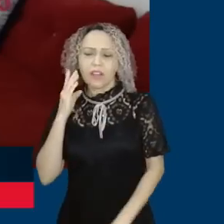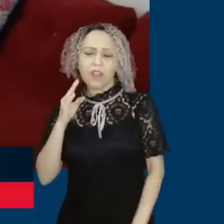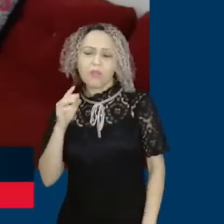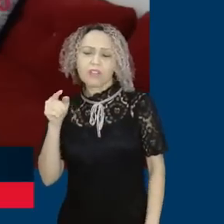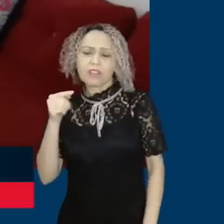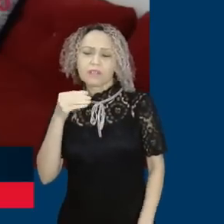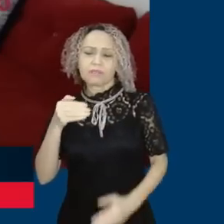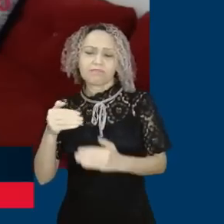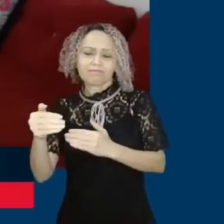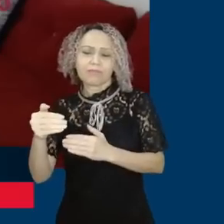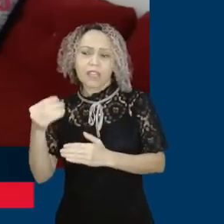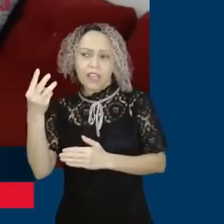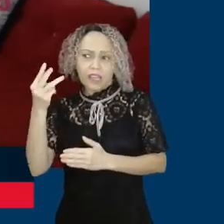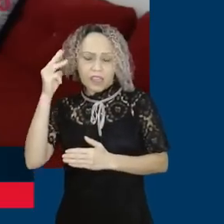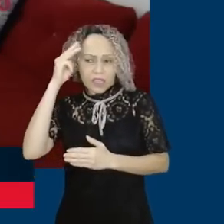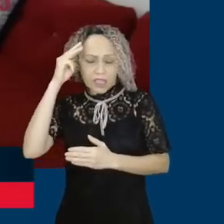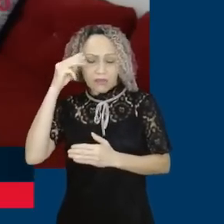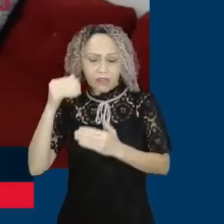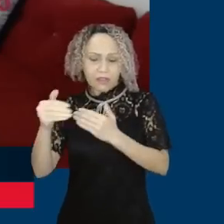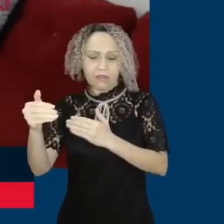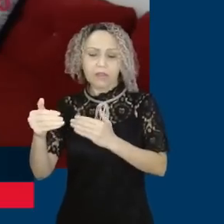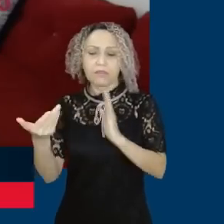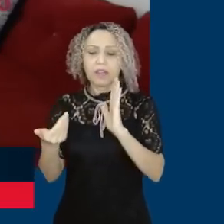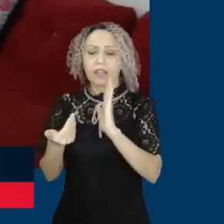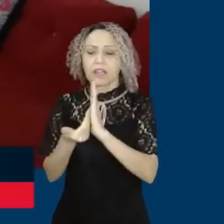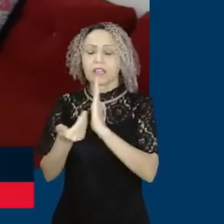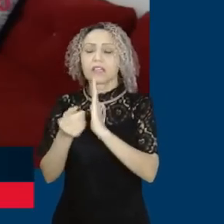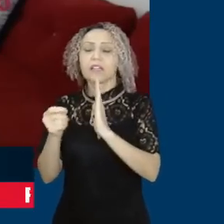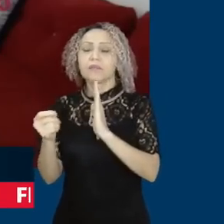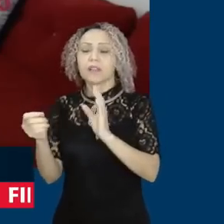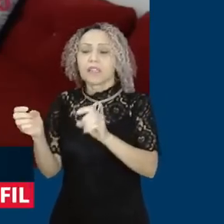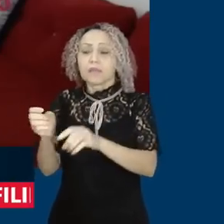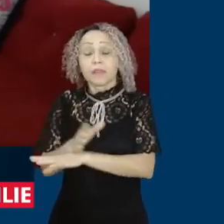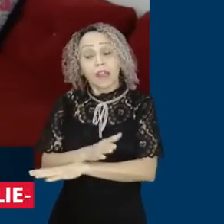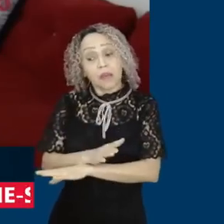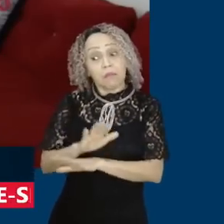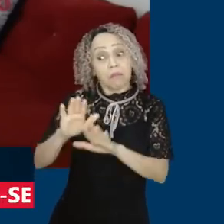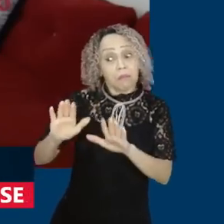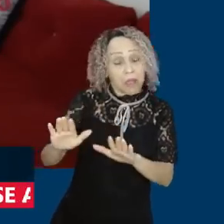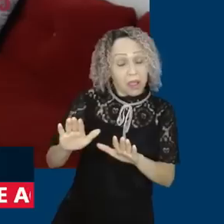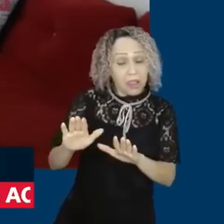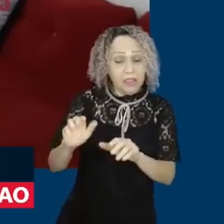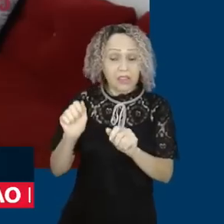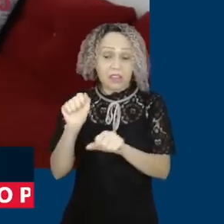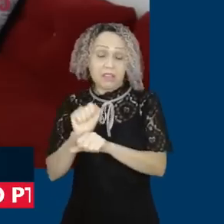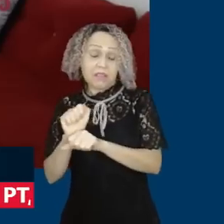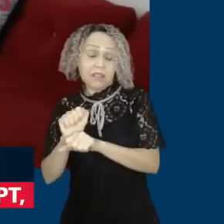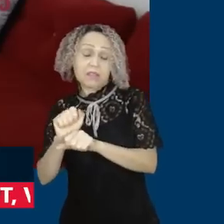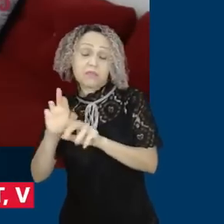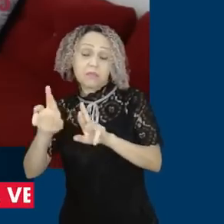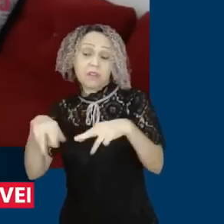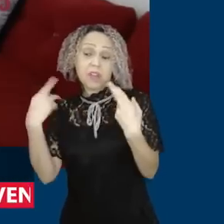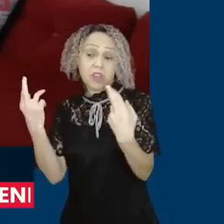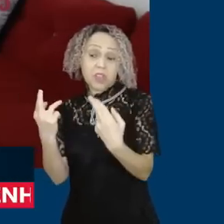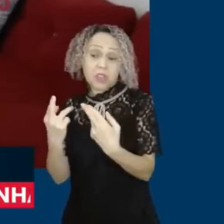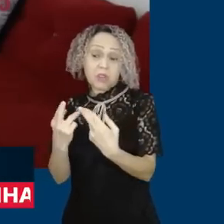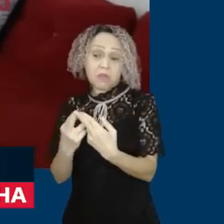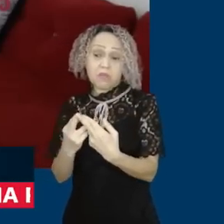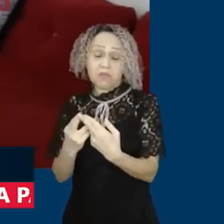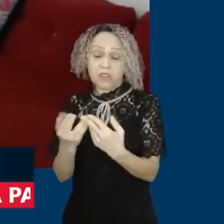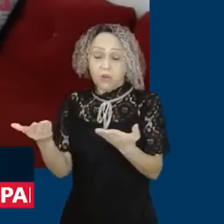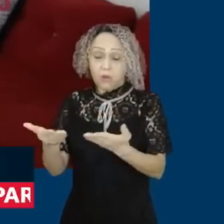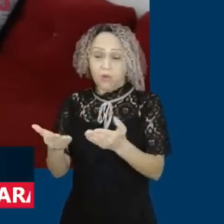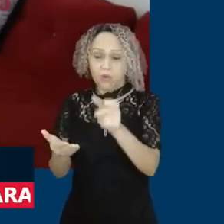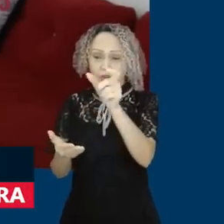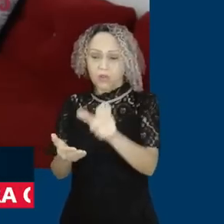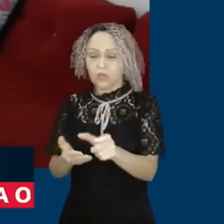vem para a Câmara concluir o processo, mas queria depender de uma reunião aí com o relator Marcelo Castro hoje cedo. É